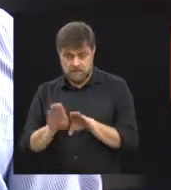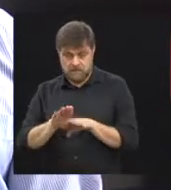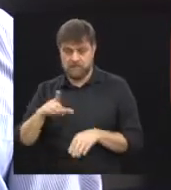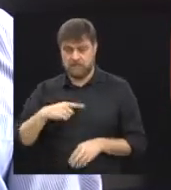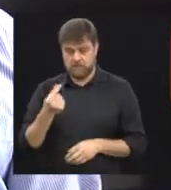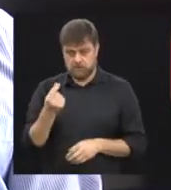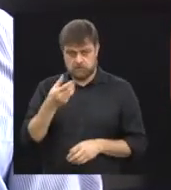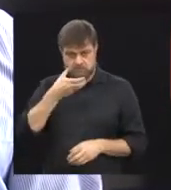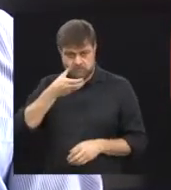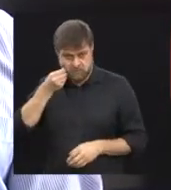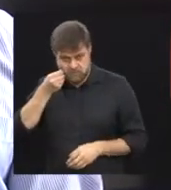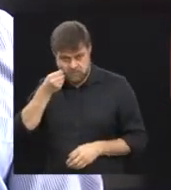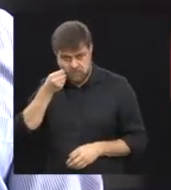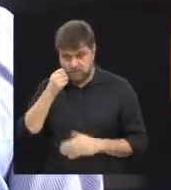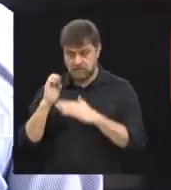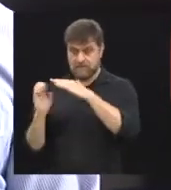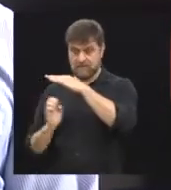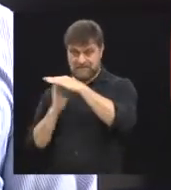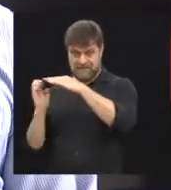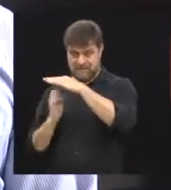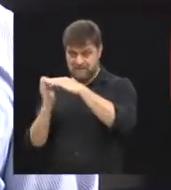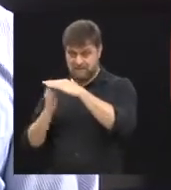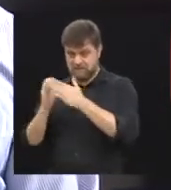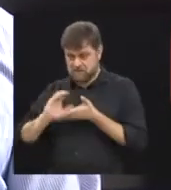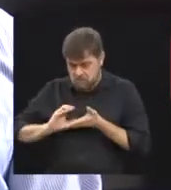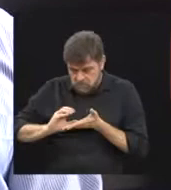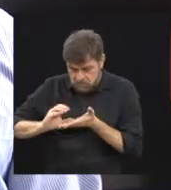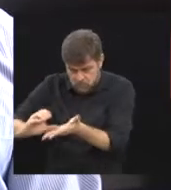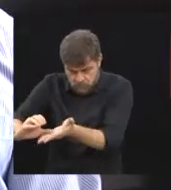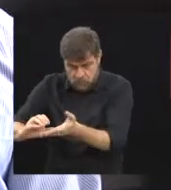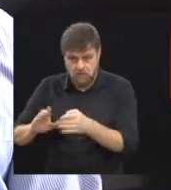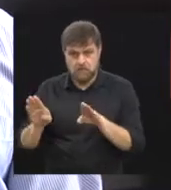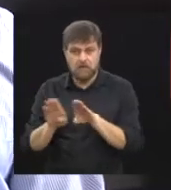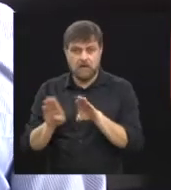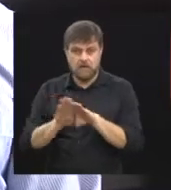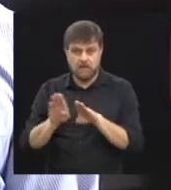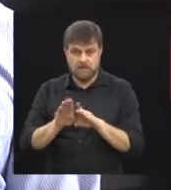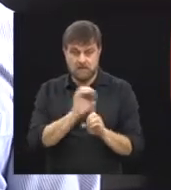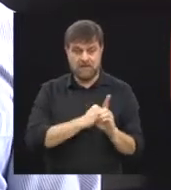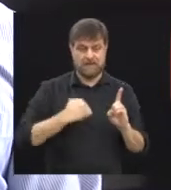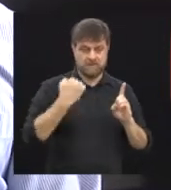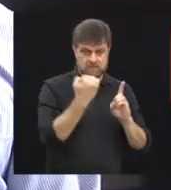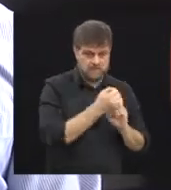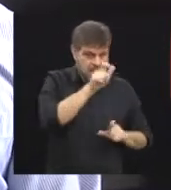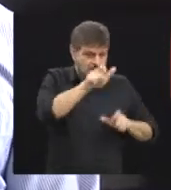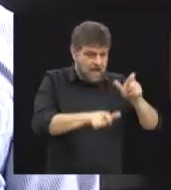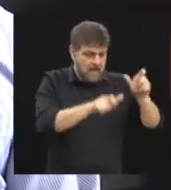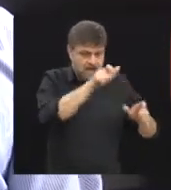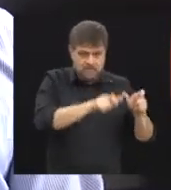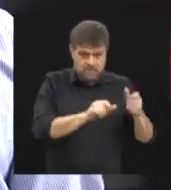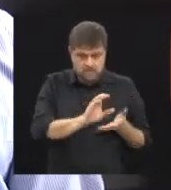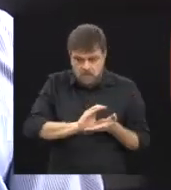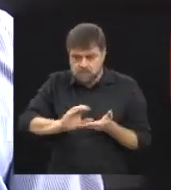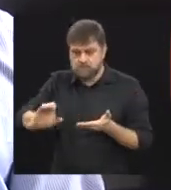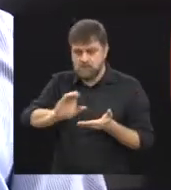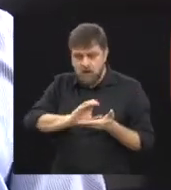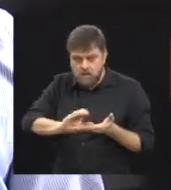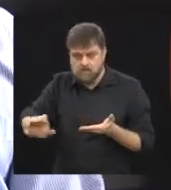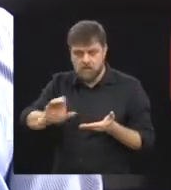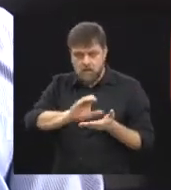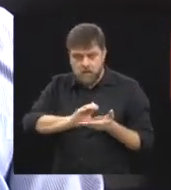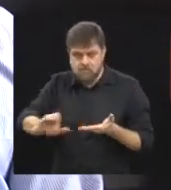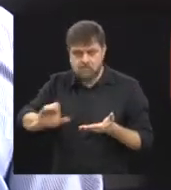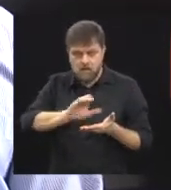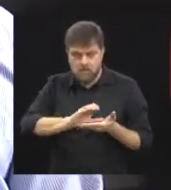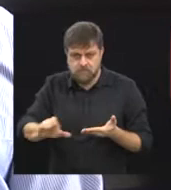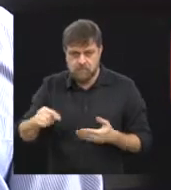Nós temos recursos vindos das empresas, nós temos recursos vindos da sociedade, né? São os nossos, no caso